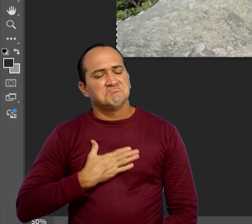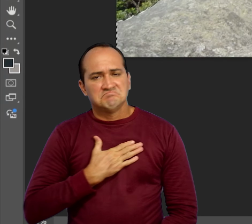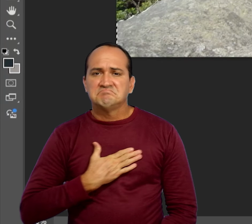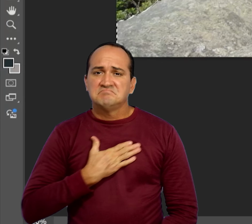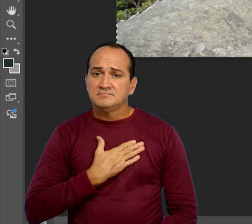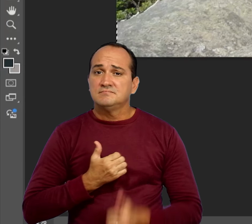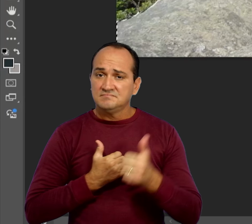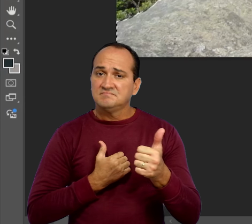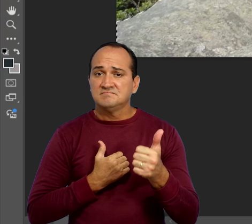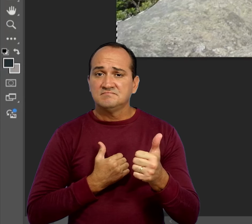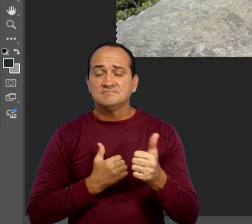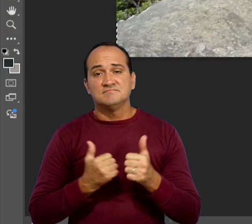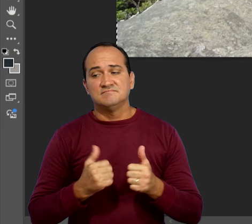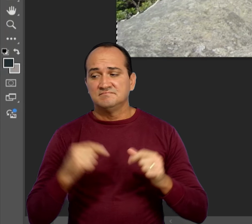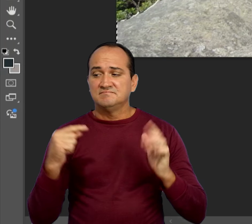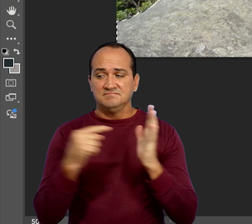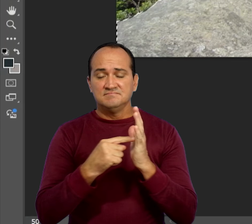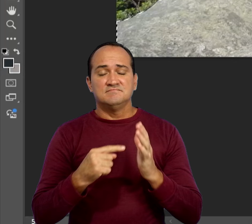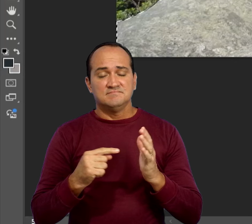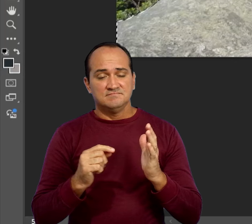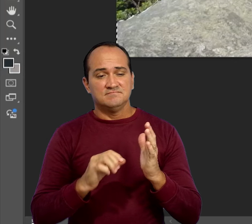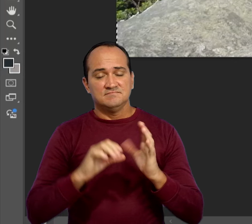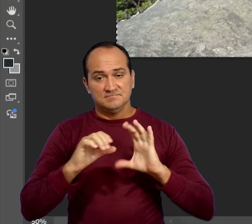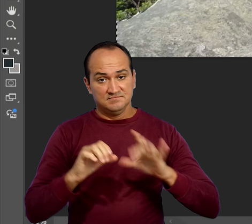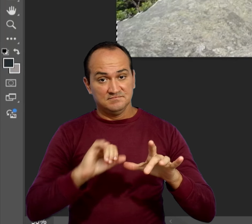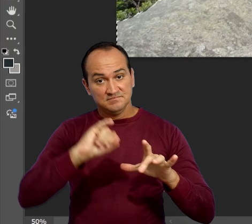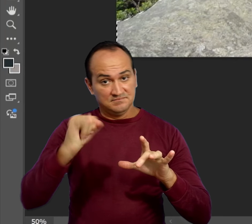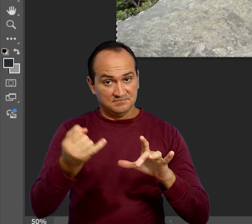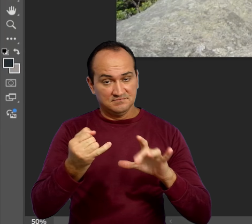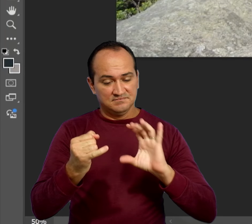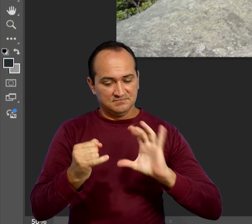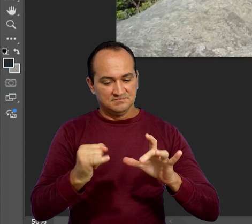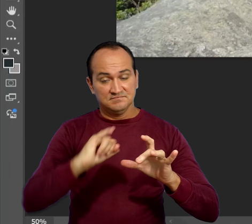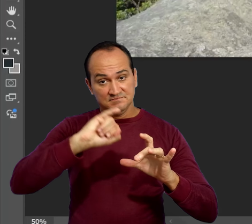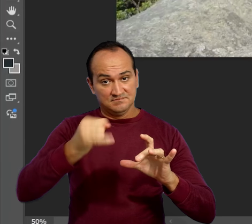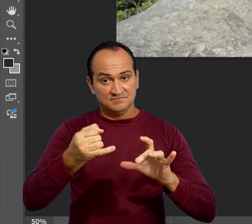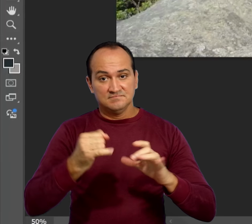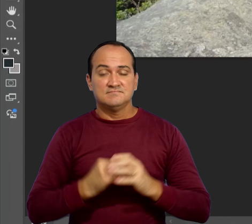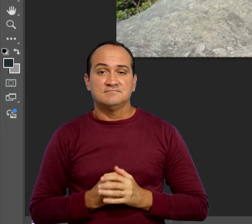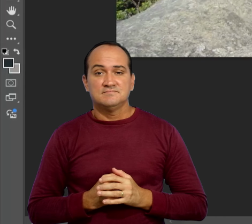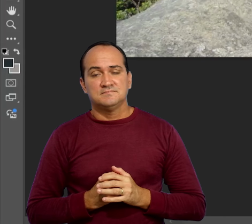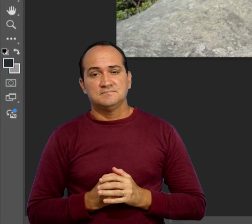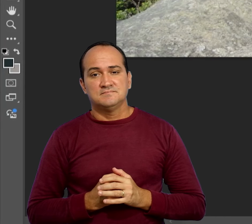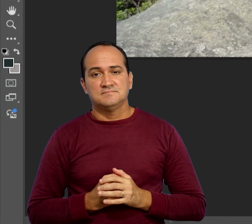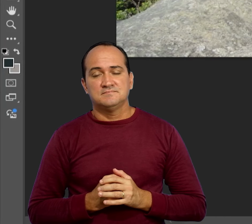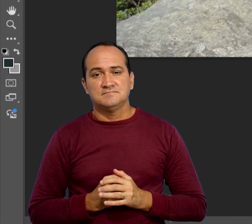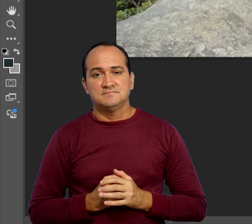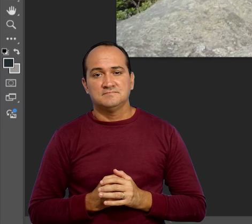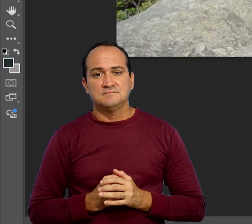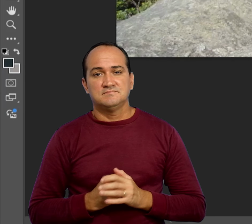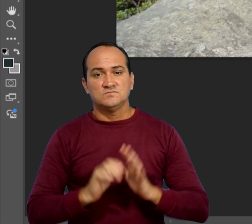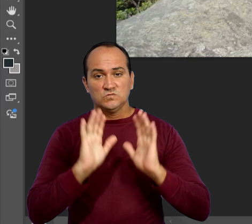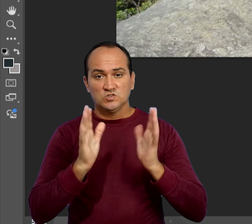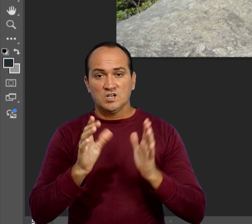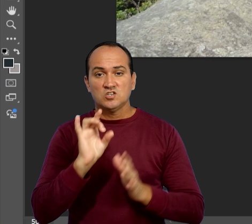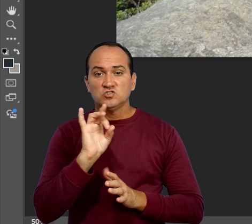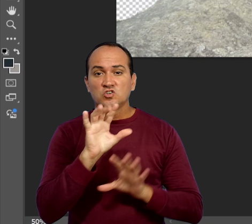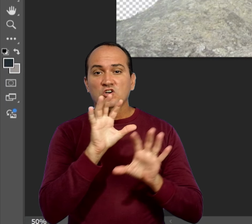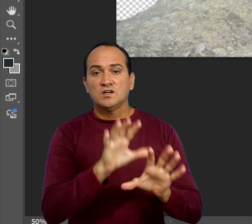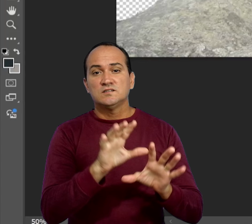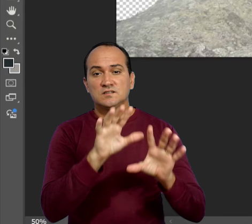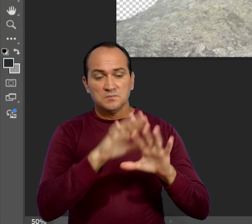Muito bem, estou satisfeito aqui então com essa seleção. Vou apertar aqui Ctrl J, tá? Então, como vocês vão ver aqui, ó, eu